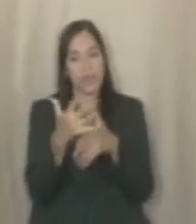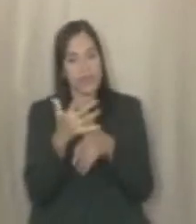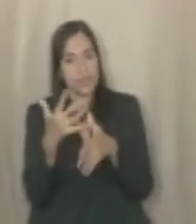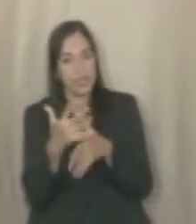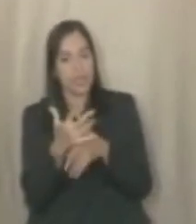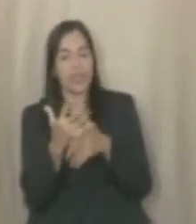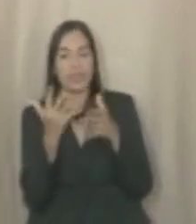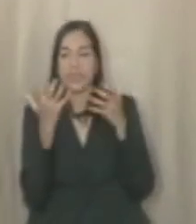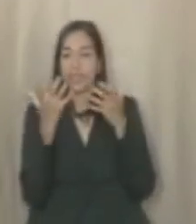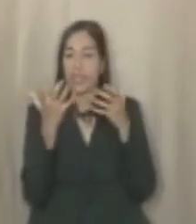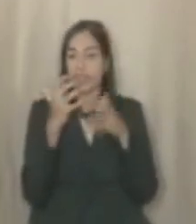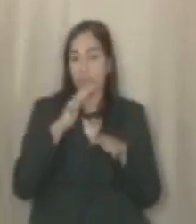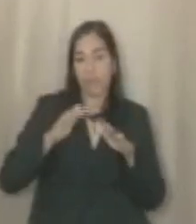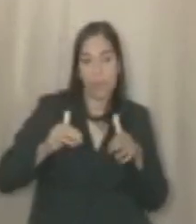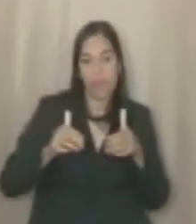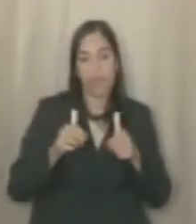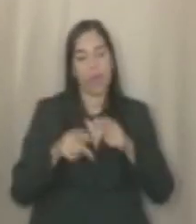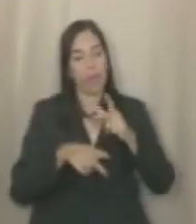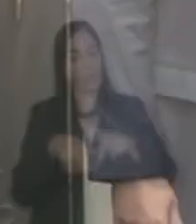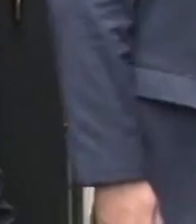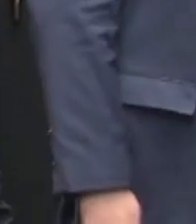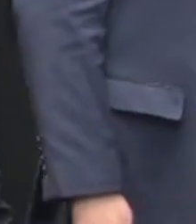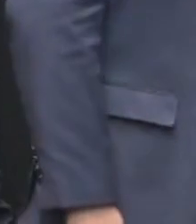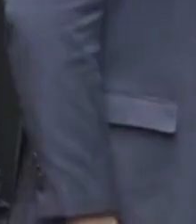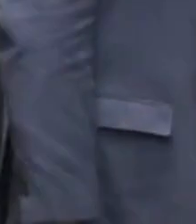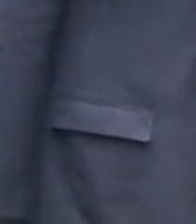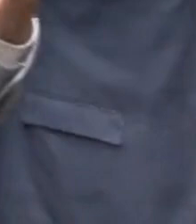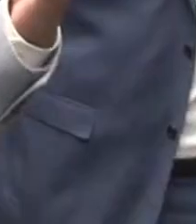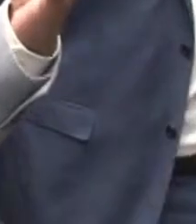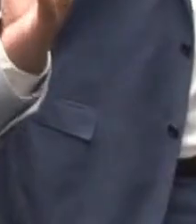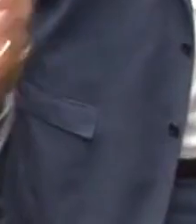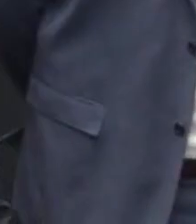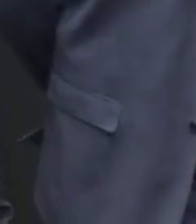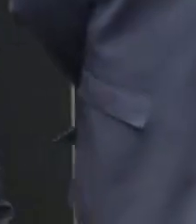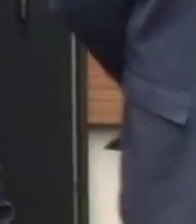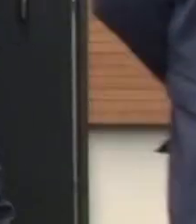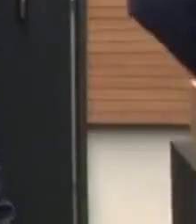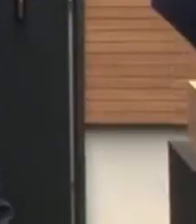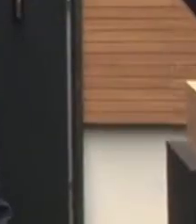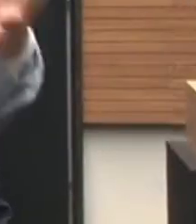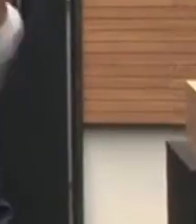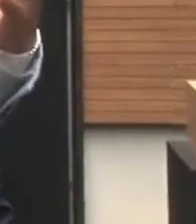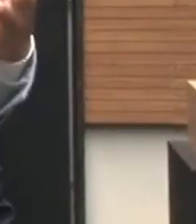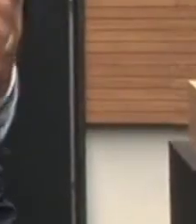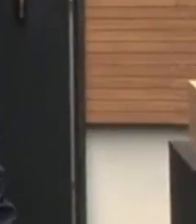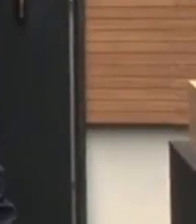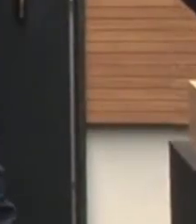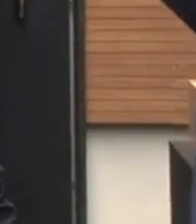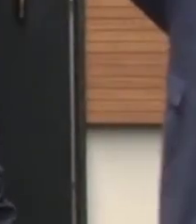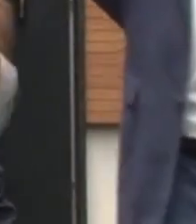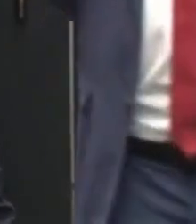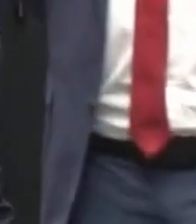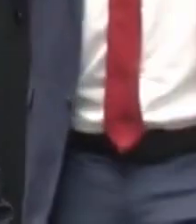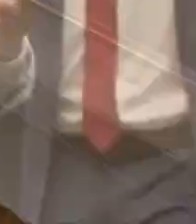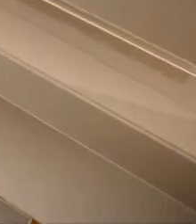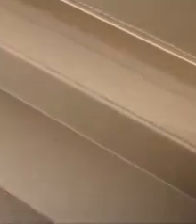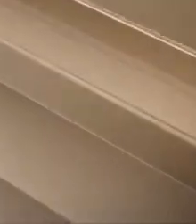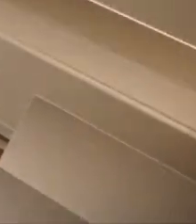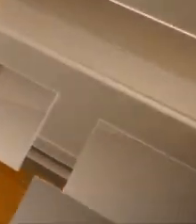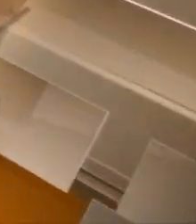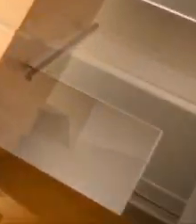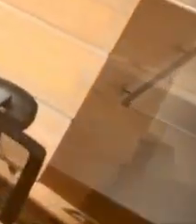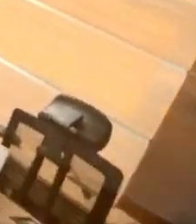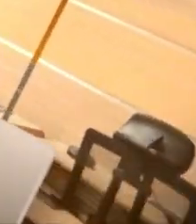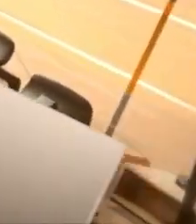o melhor para o povo da cidade do Recife no tempo de apartes o vereador Raldo Júnior fez ao